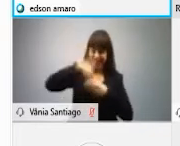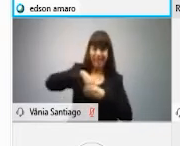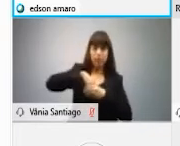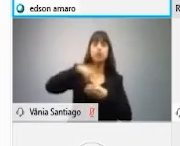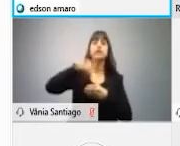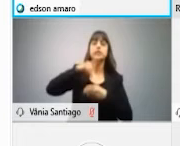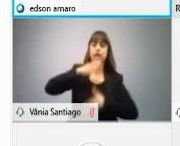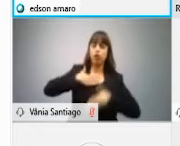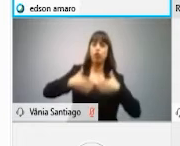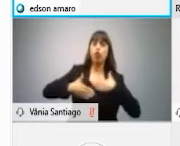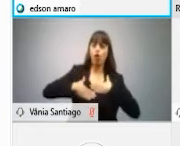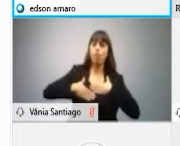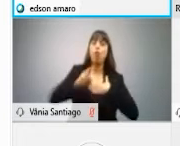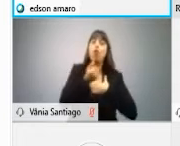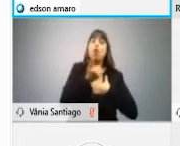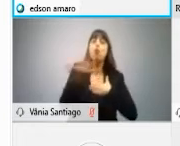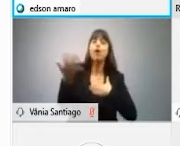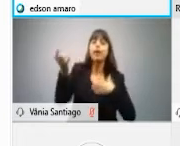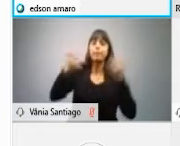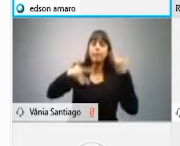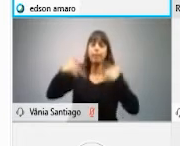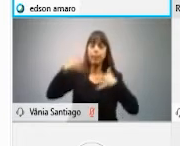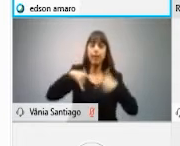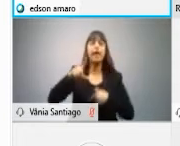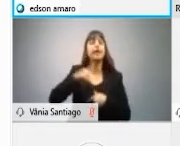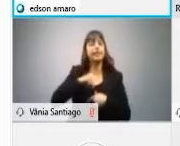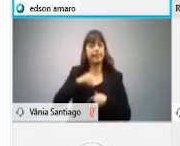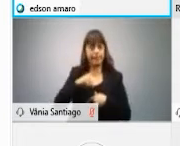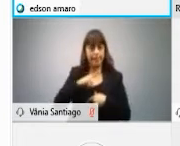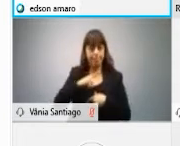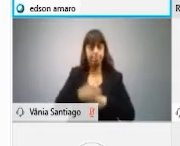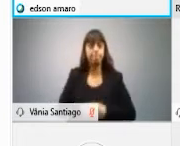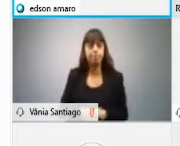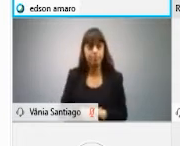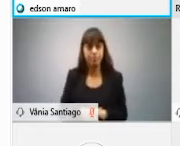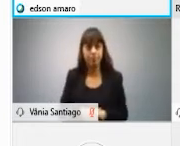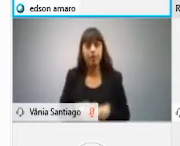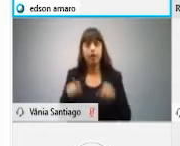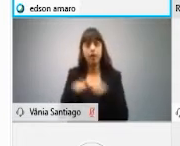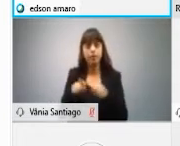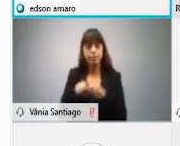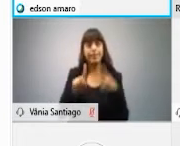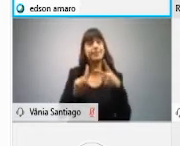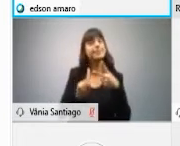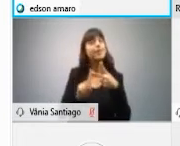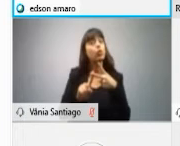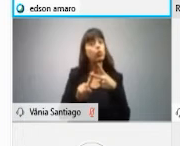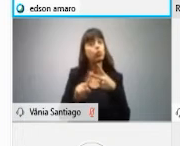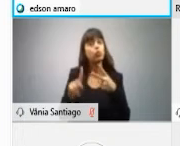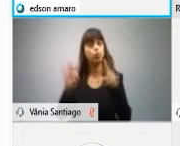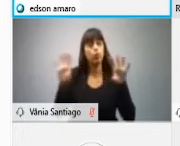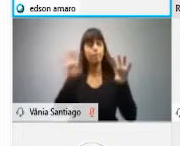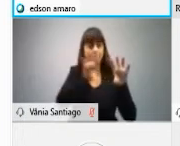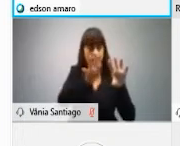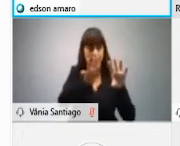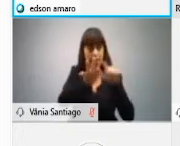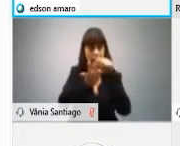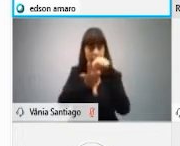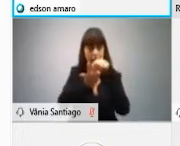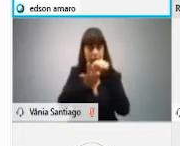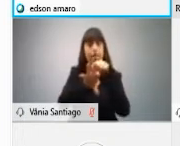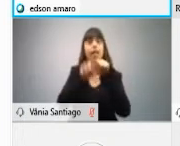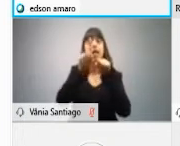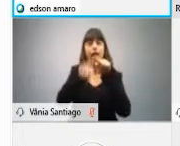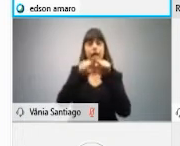junto com a gente, tipicamente, hoje a gente chama de microbioma. Segundo ponto aqui é o contexto, né? Onde vivemos, quem somos,